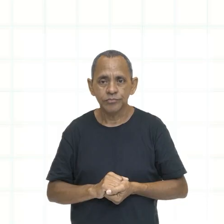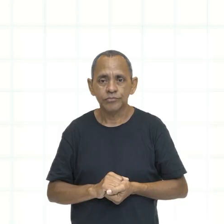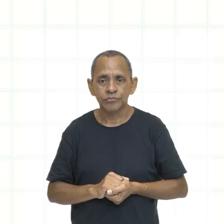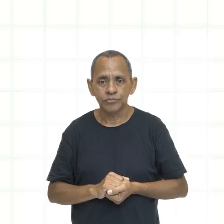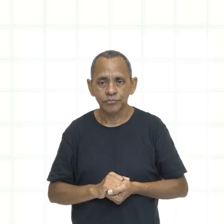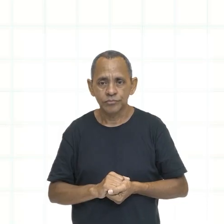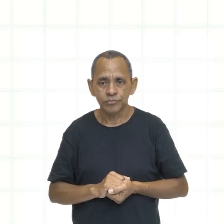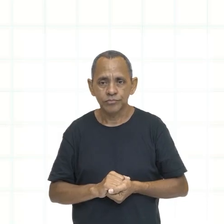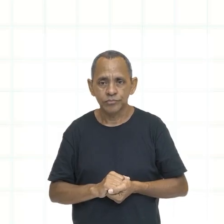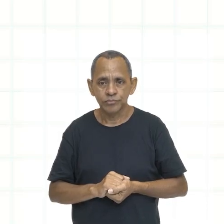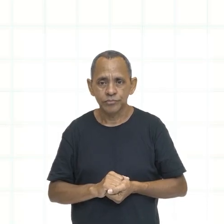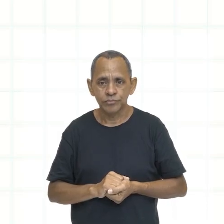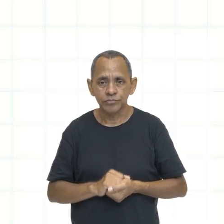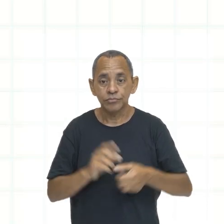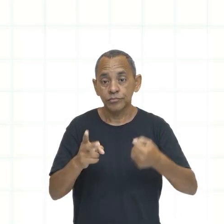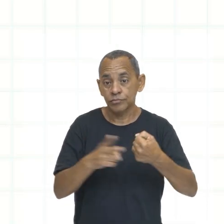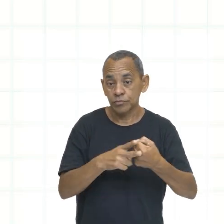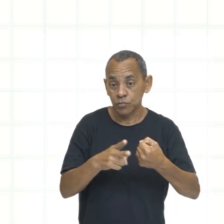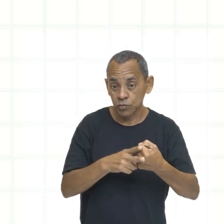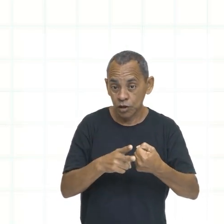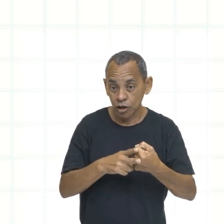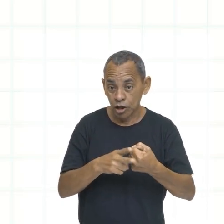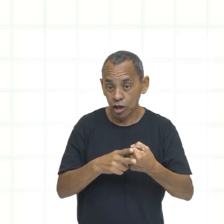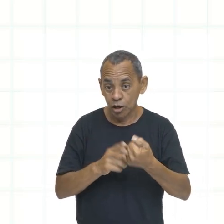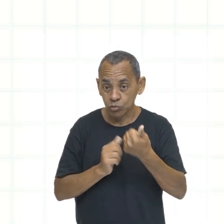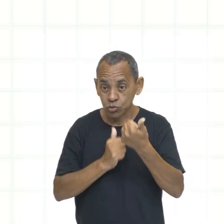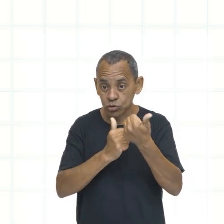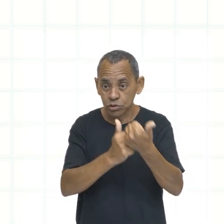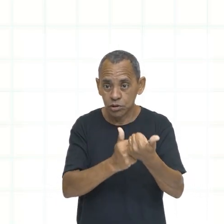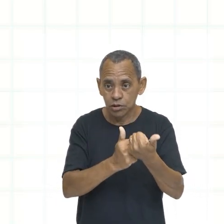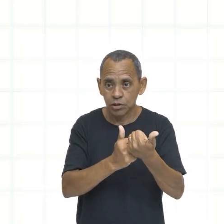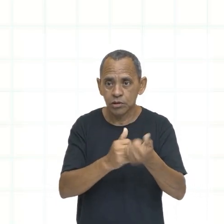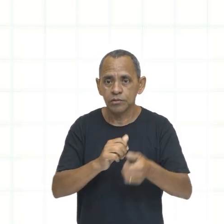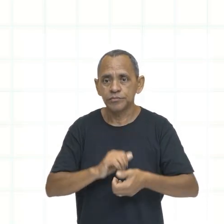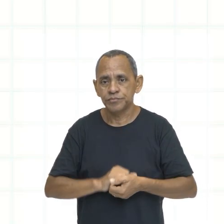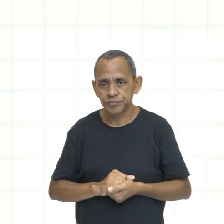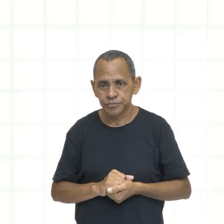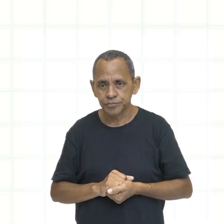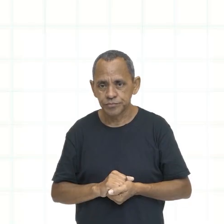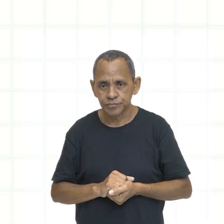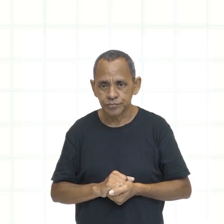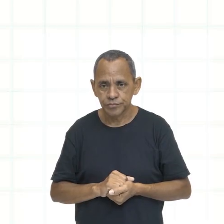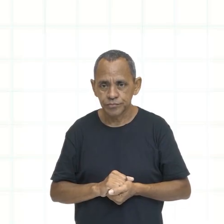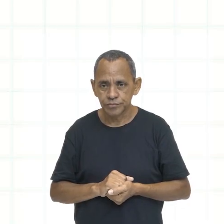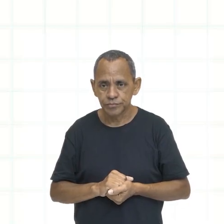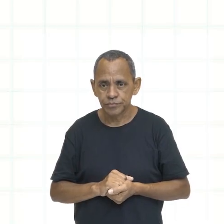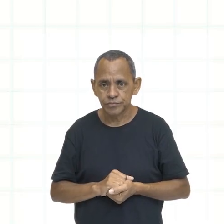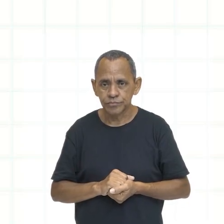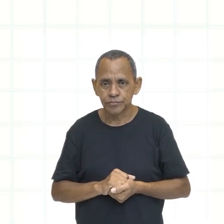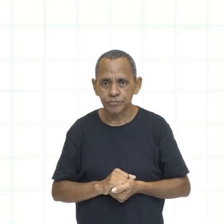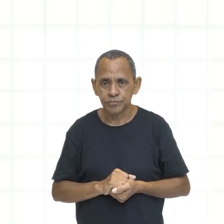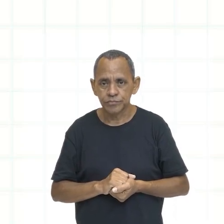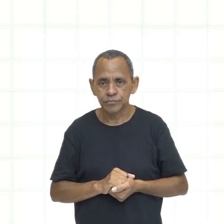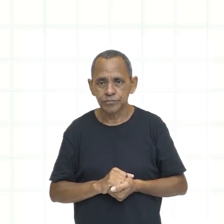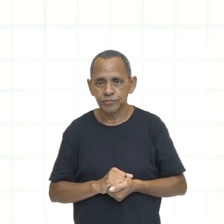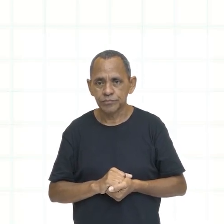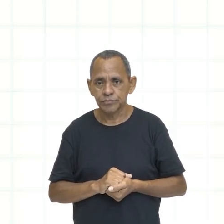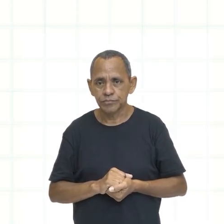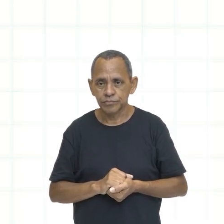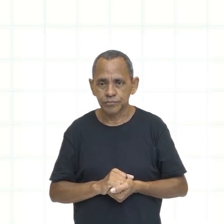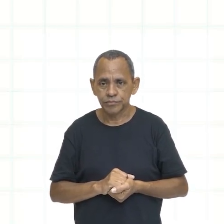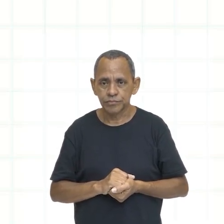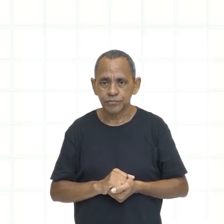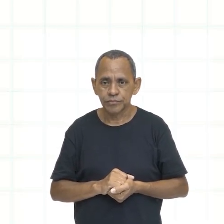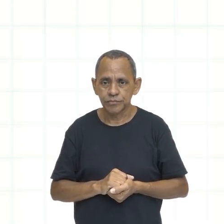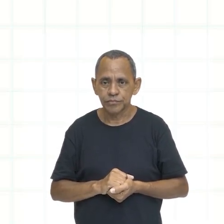e esse aqui, né, vai estar junto sempre do verbo auxiliar. I don't have to finish the project